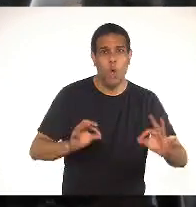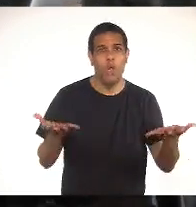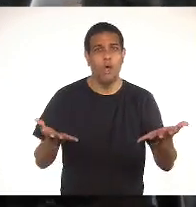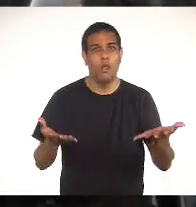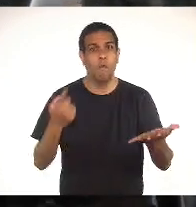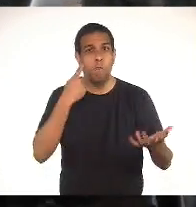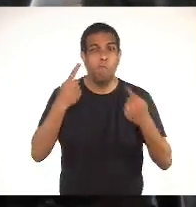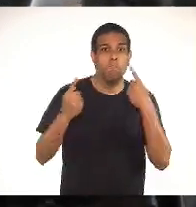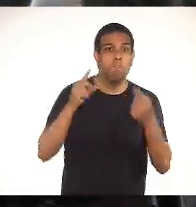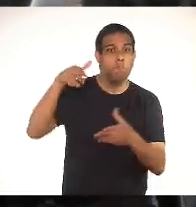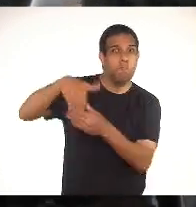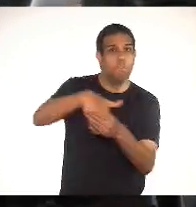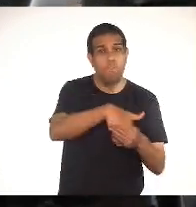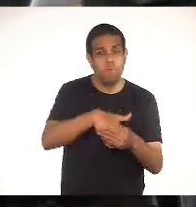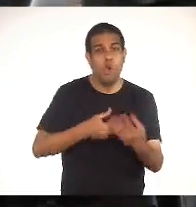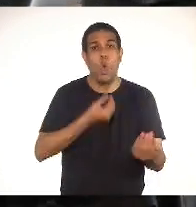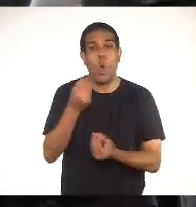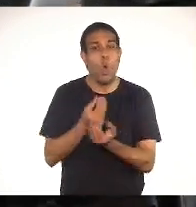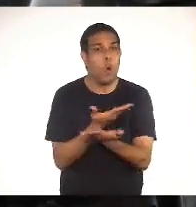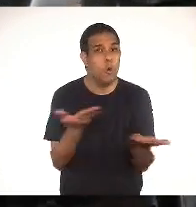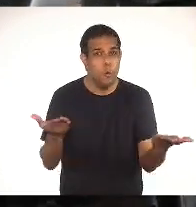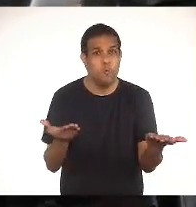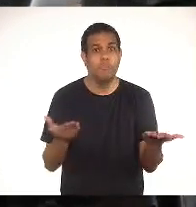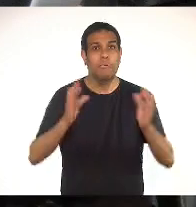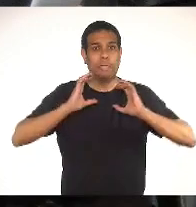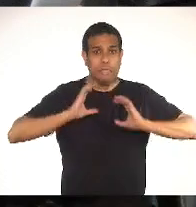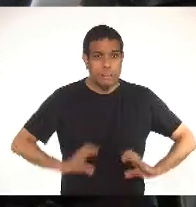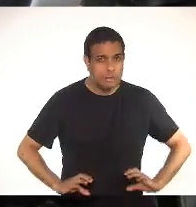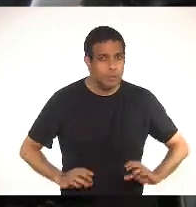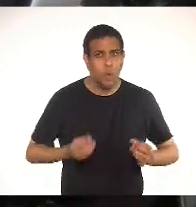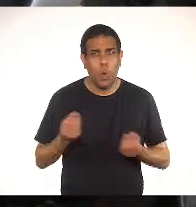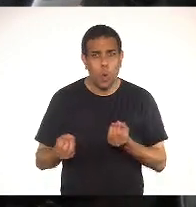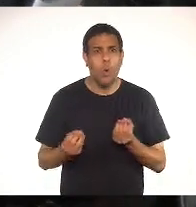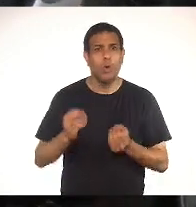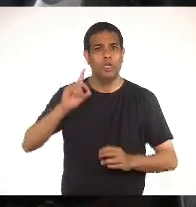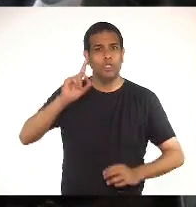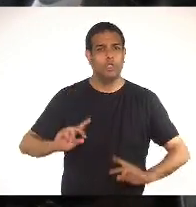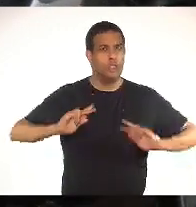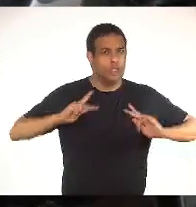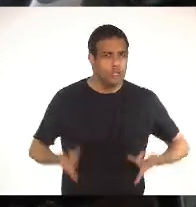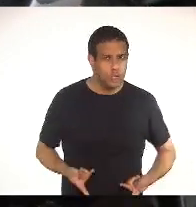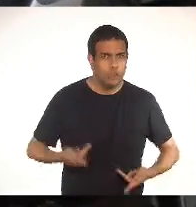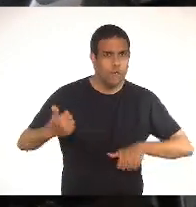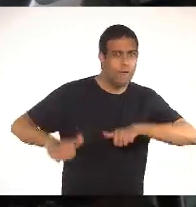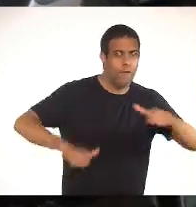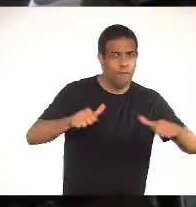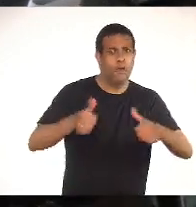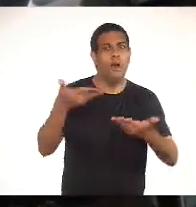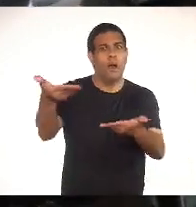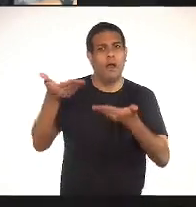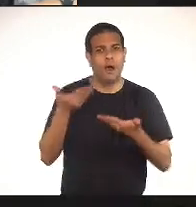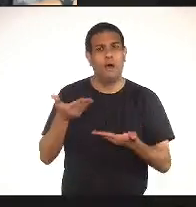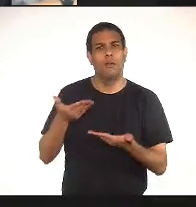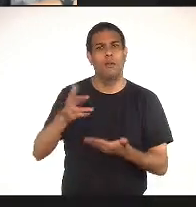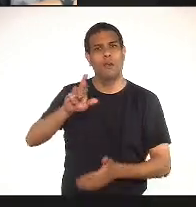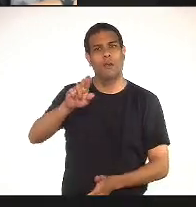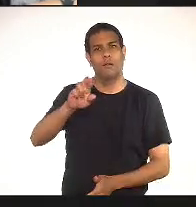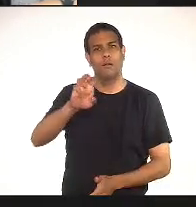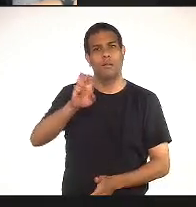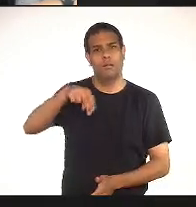emitir parecer pela Comissão da Defesa da Cidadania, dos Direitos Humanos e Cidadania, deputada Renata.